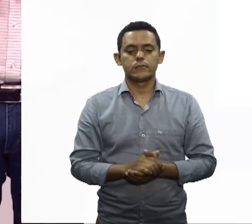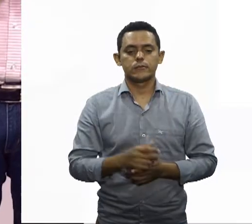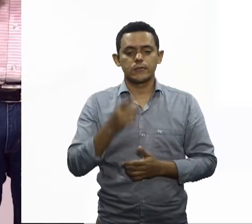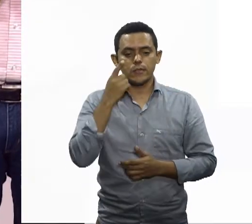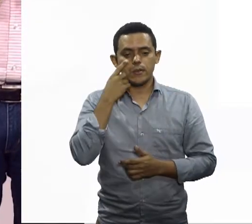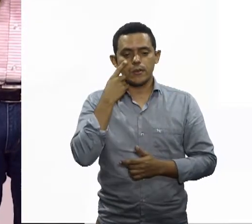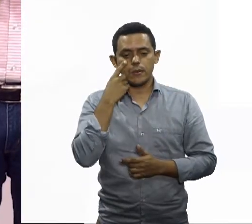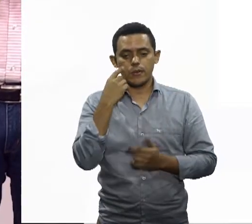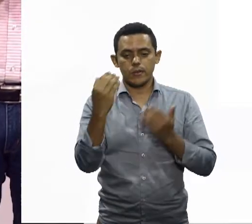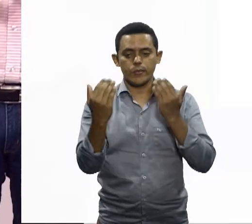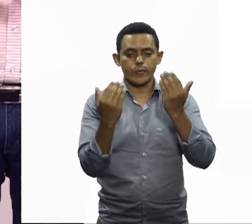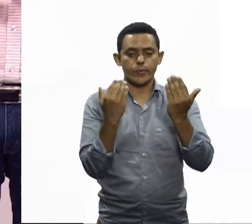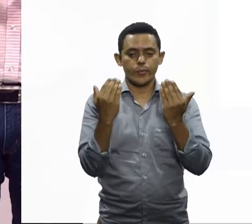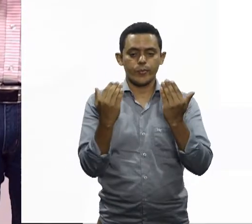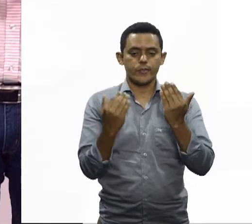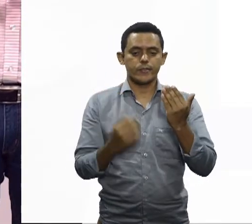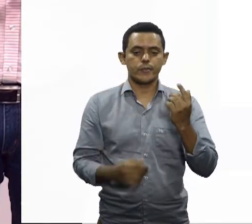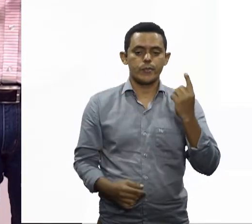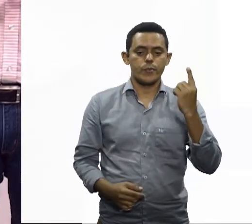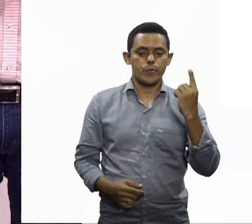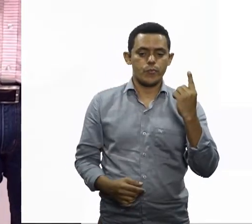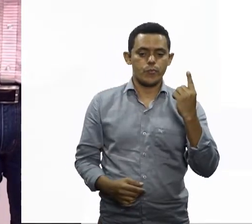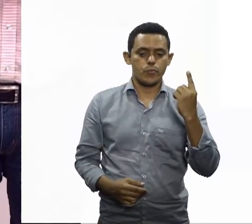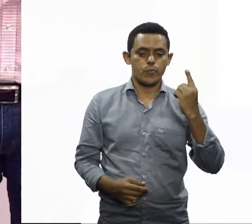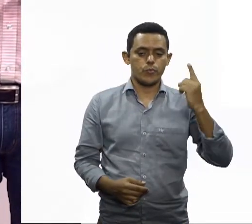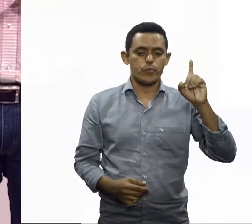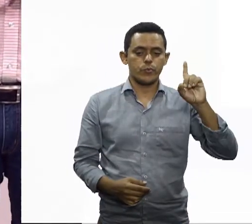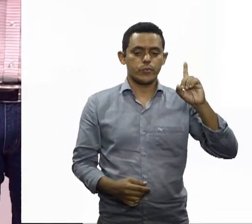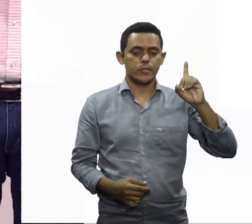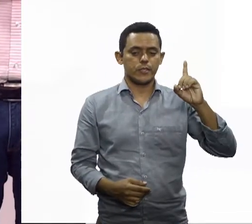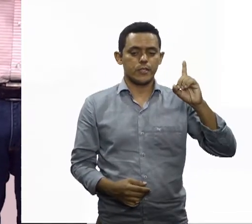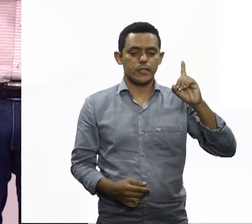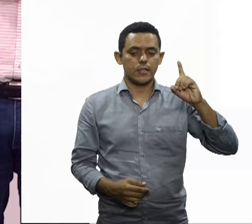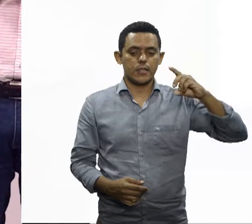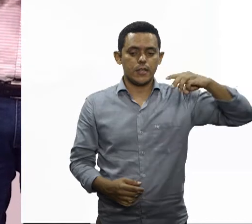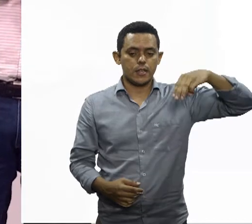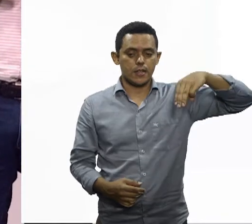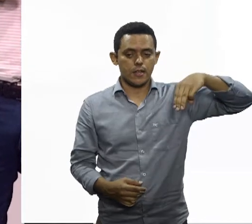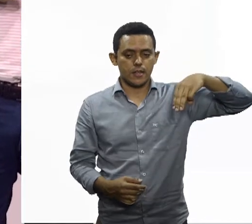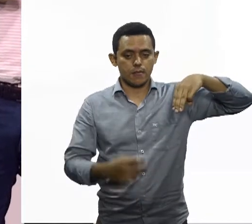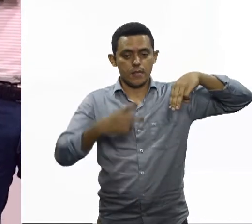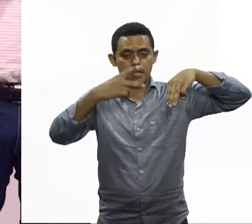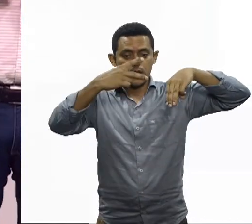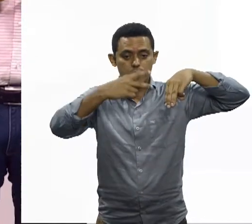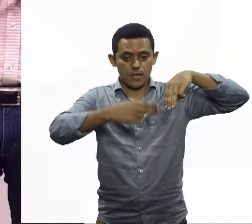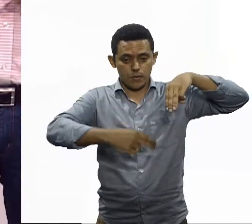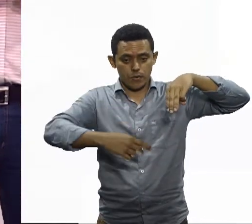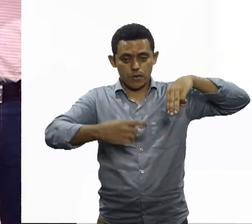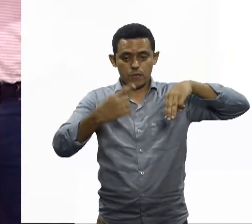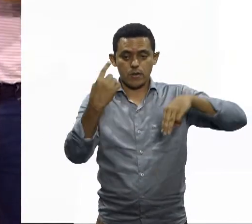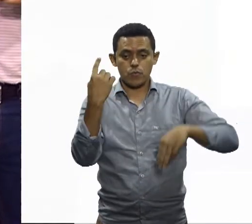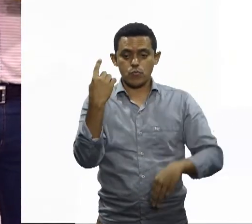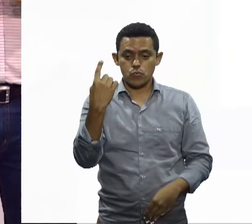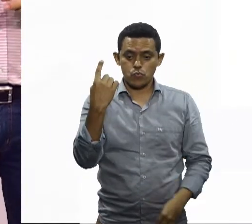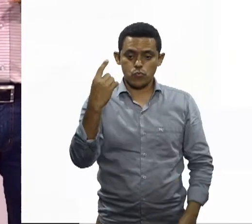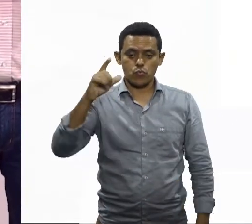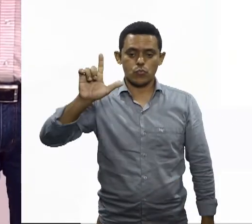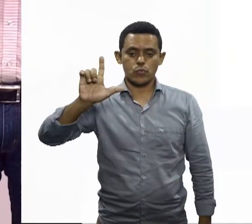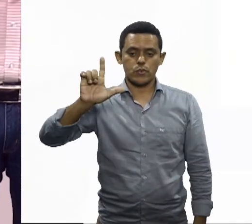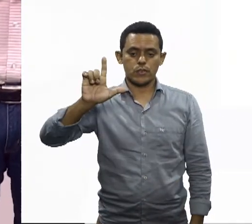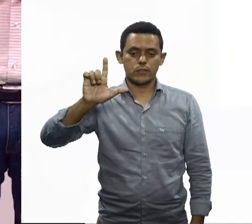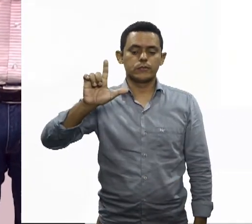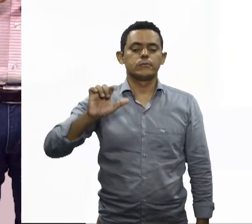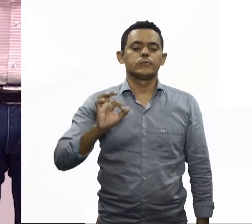lá, ó. 1 decímetro cúbico equivale a 1 litro. Então, não esqueça essas unidades de medida. Porque é o